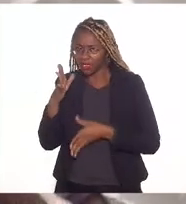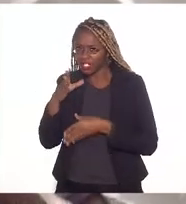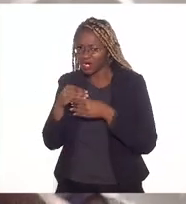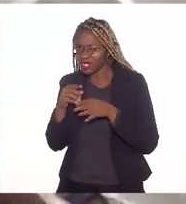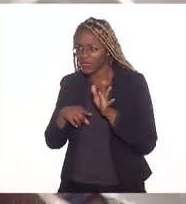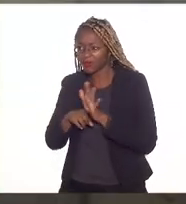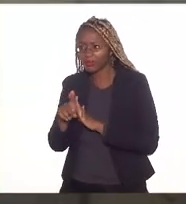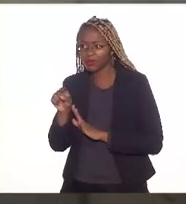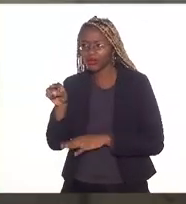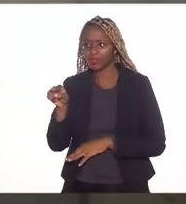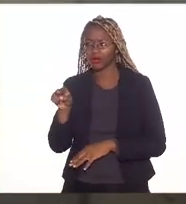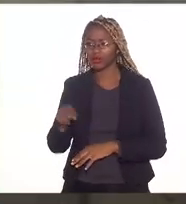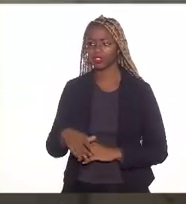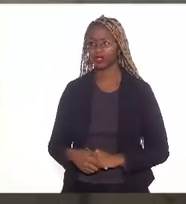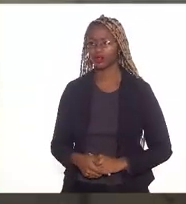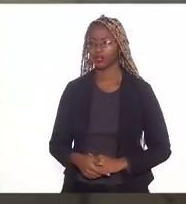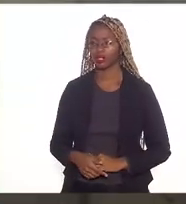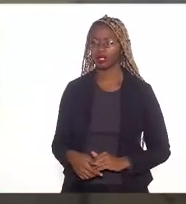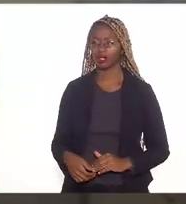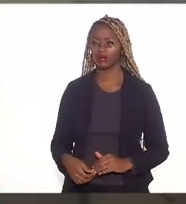pergunta? Não, deputada Marta Rocha.